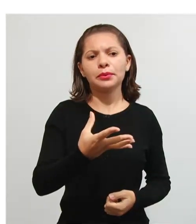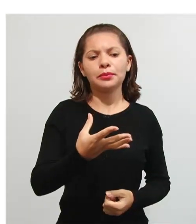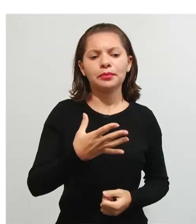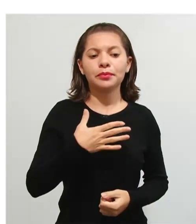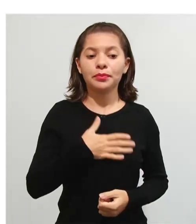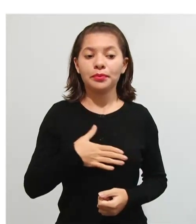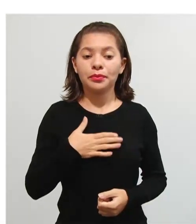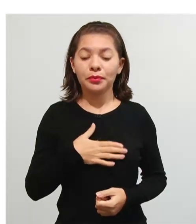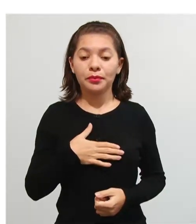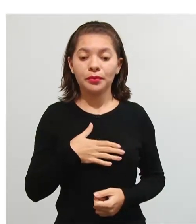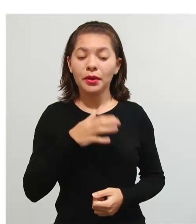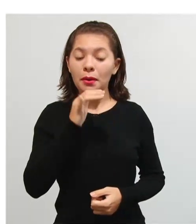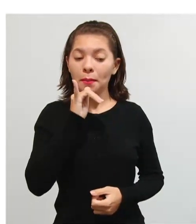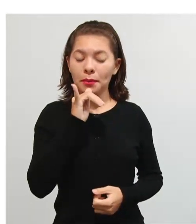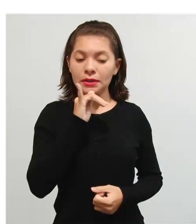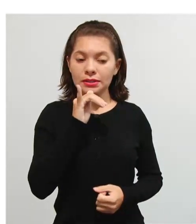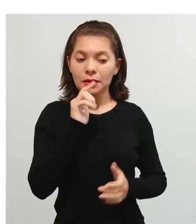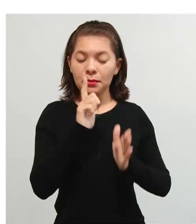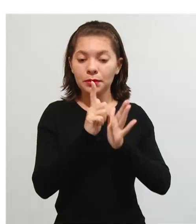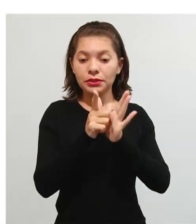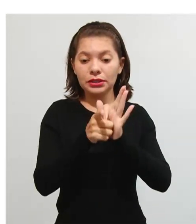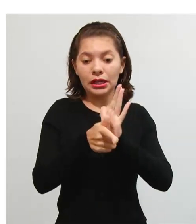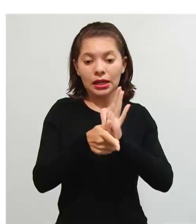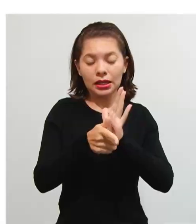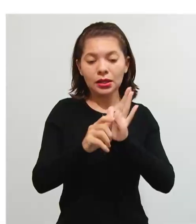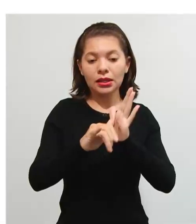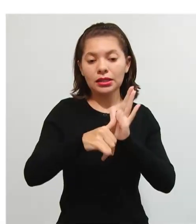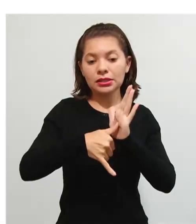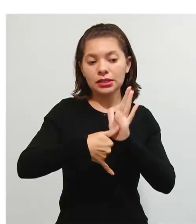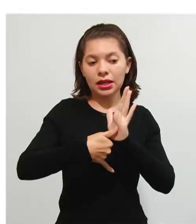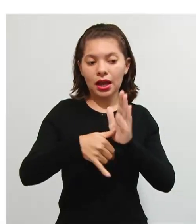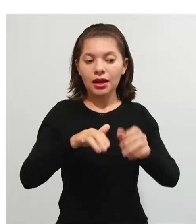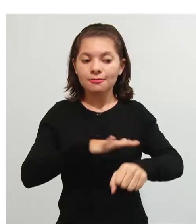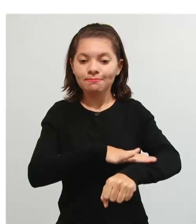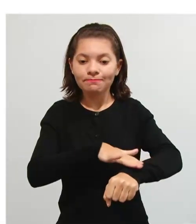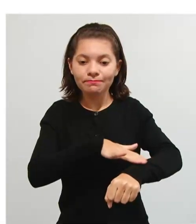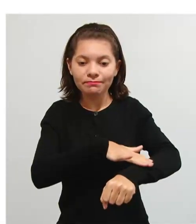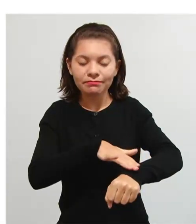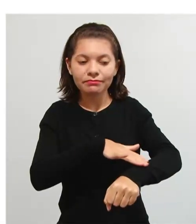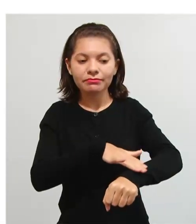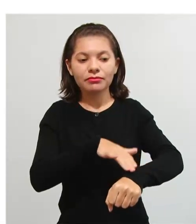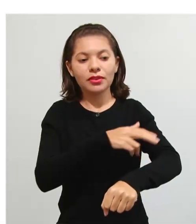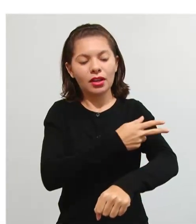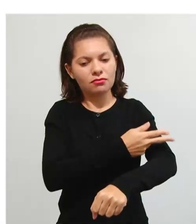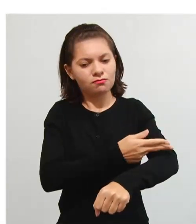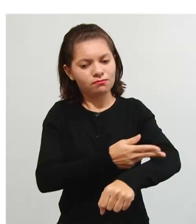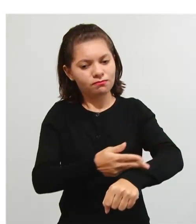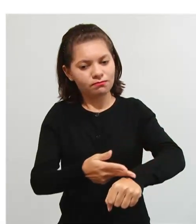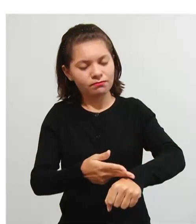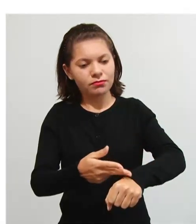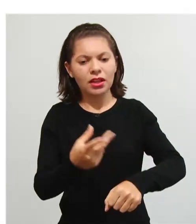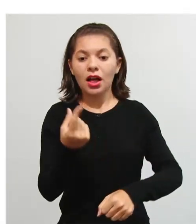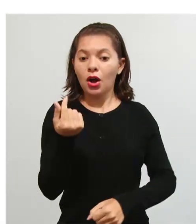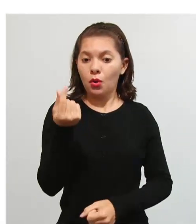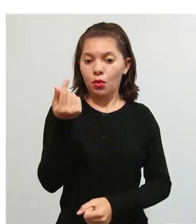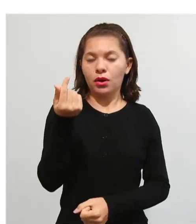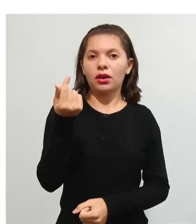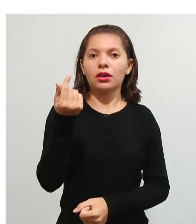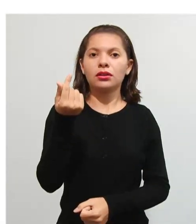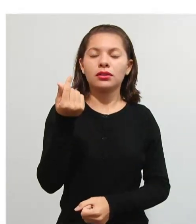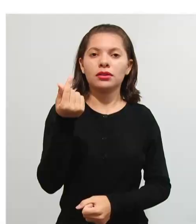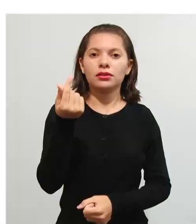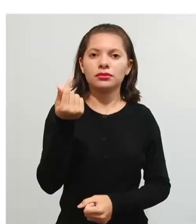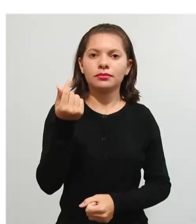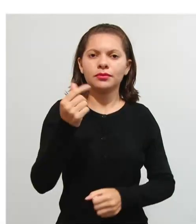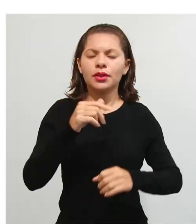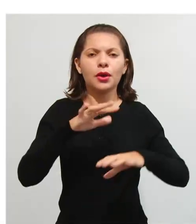por exemplo, identidade de gênero, raças, etnia, nível de renda, ou seja,